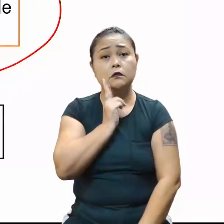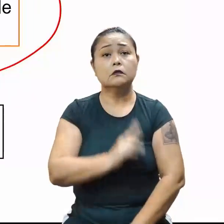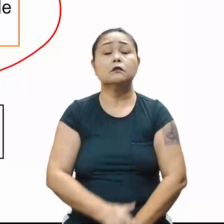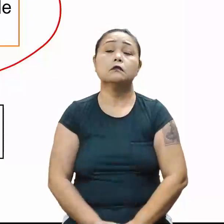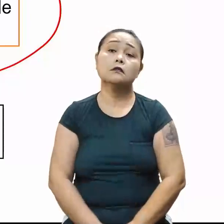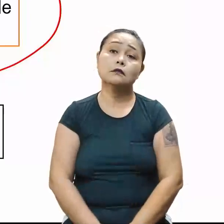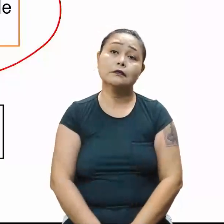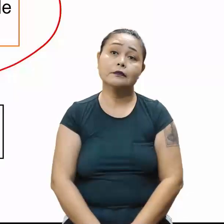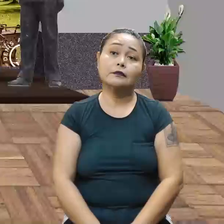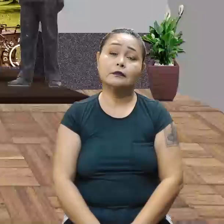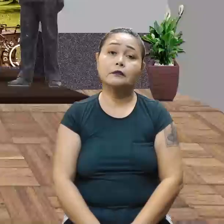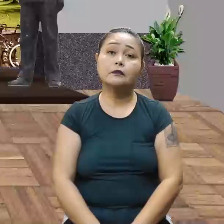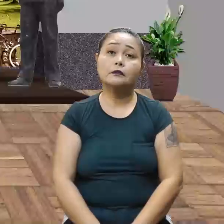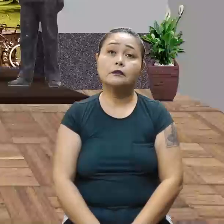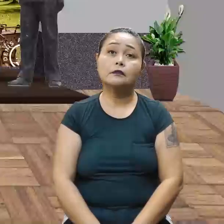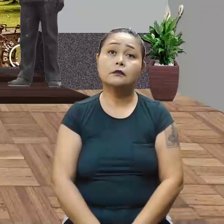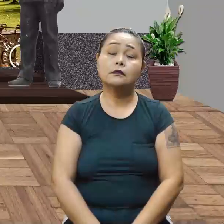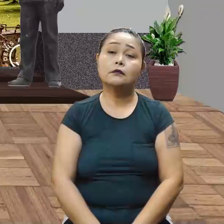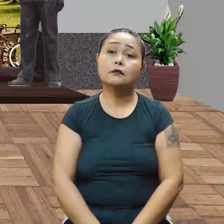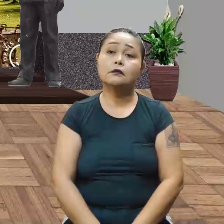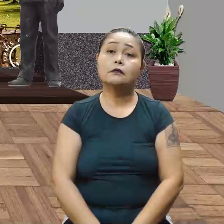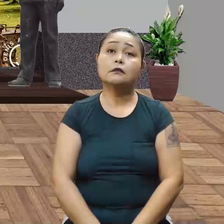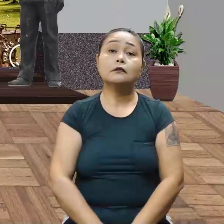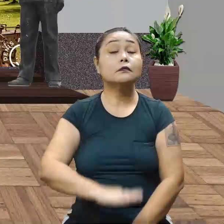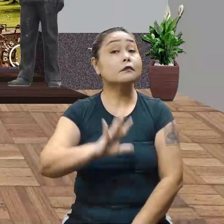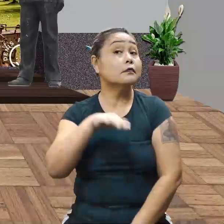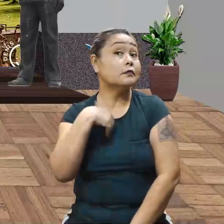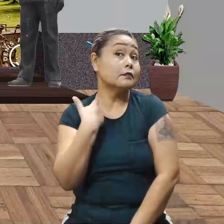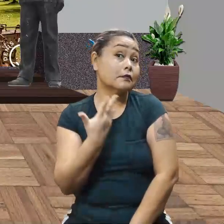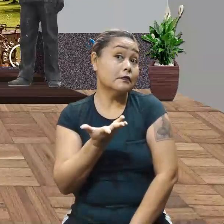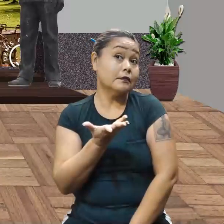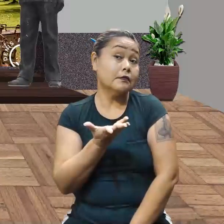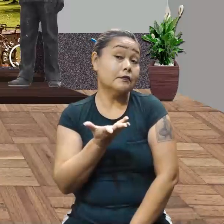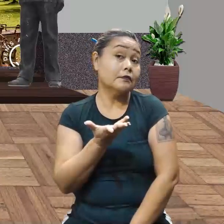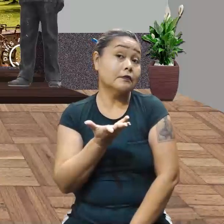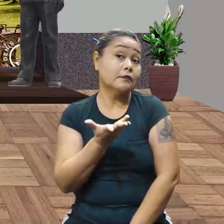Silva Rondon. E assim,